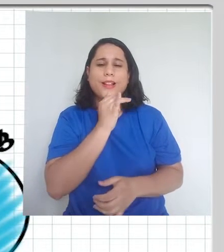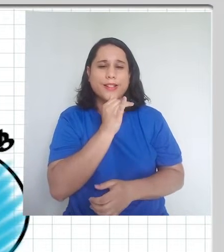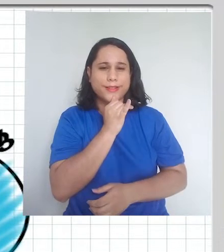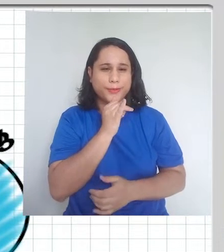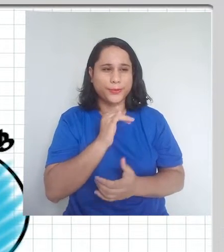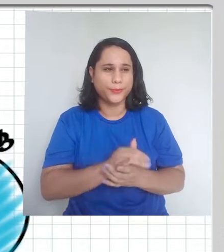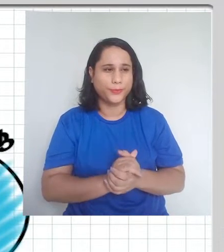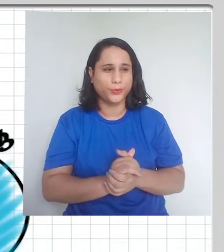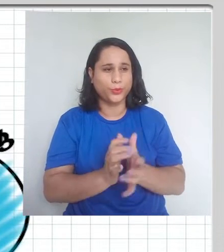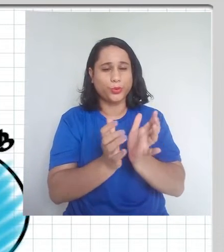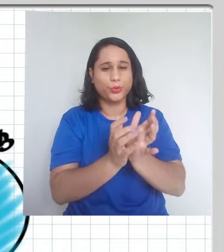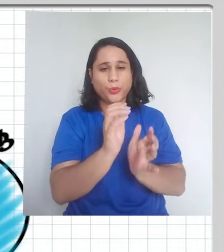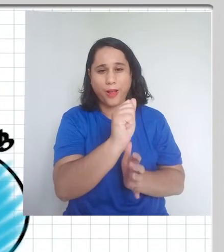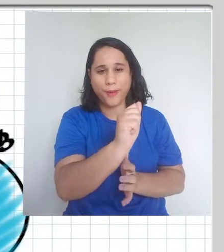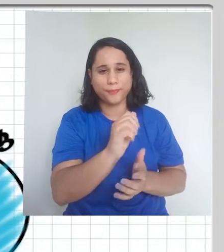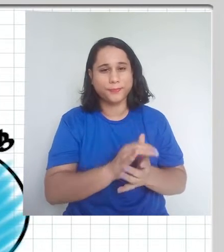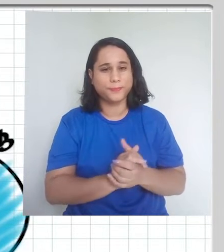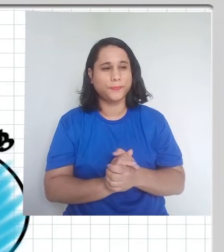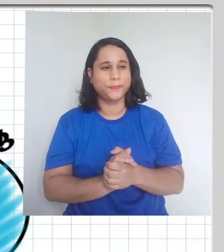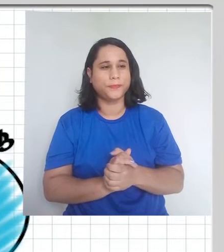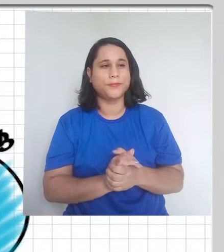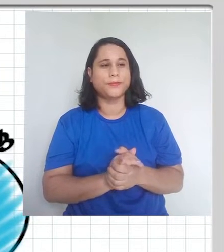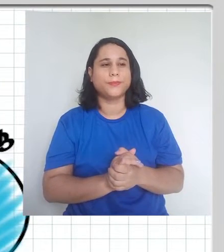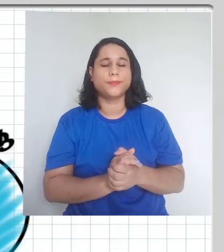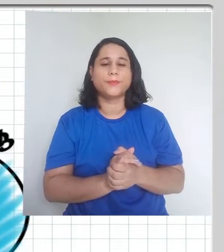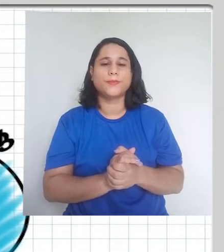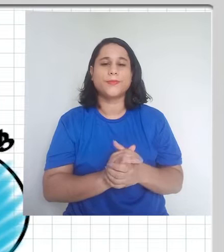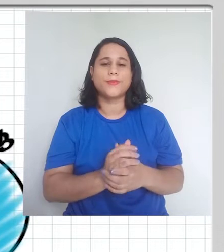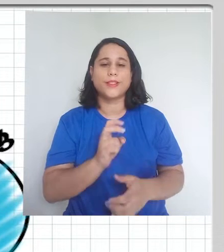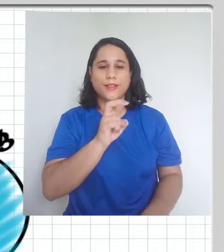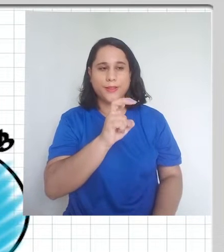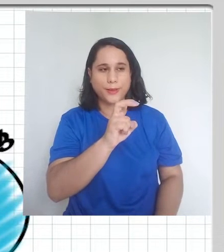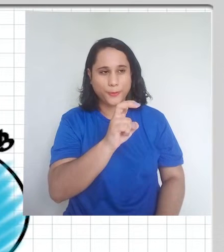conjunto A assim, A seria